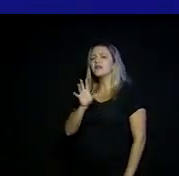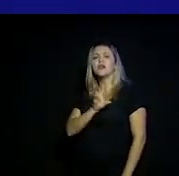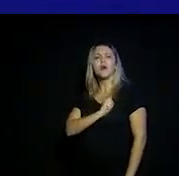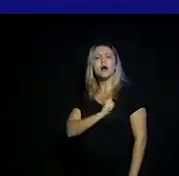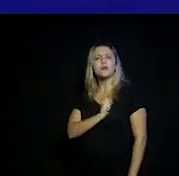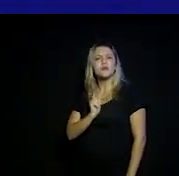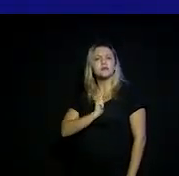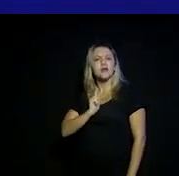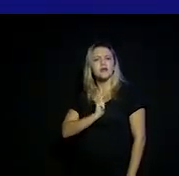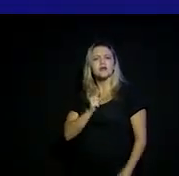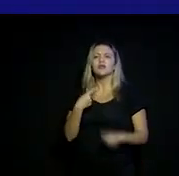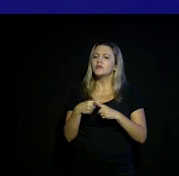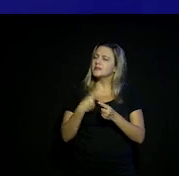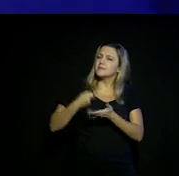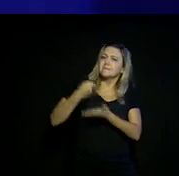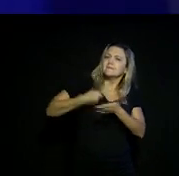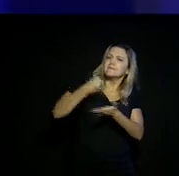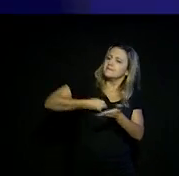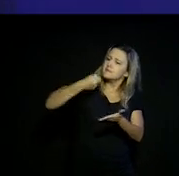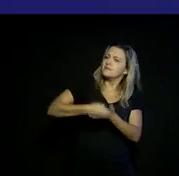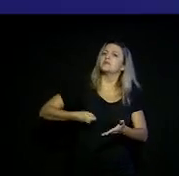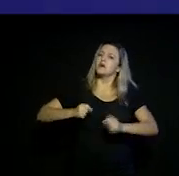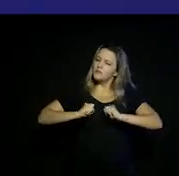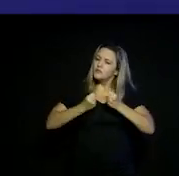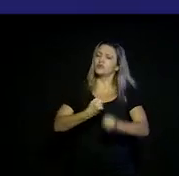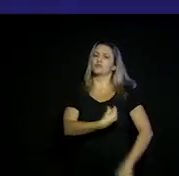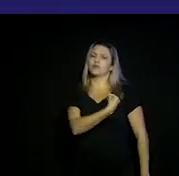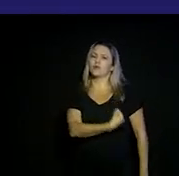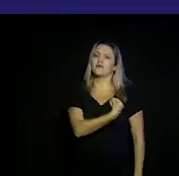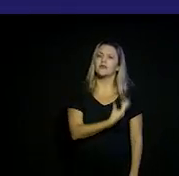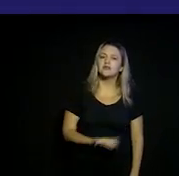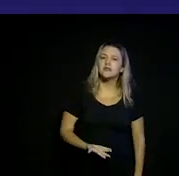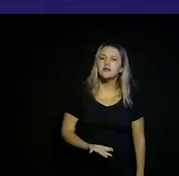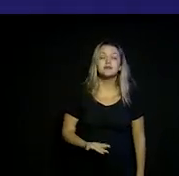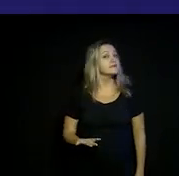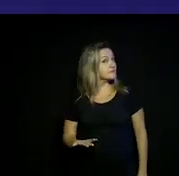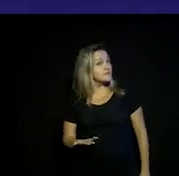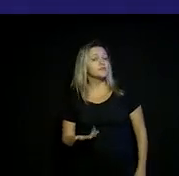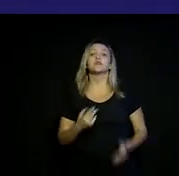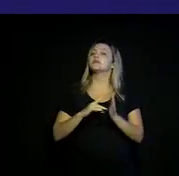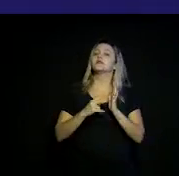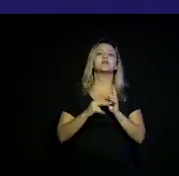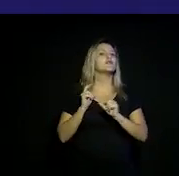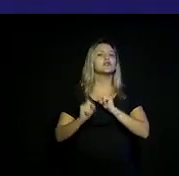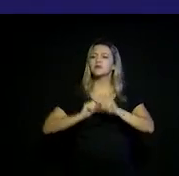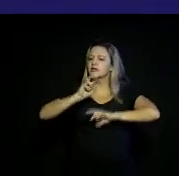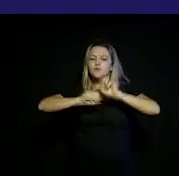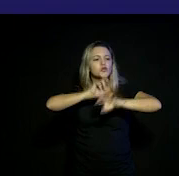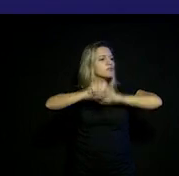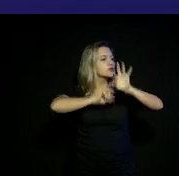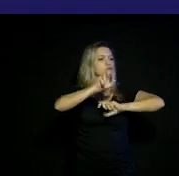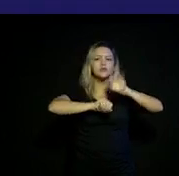pela sobrevivência? Essas pessoas são as pessoas que tiram a humanidade das trevas e trazem